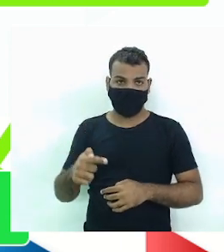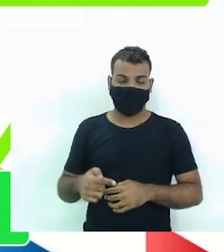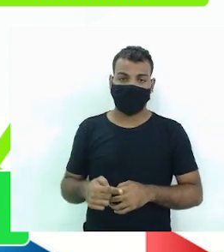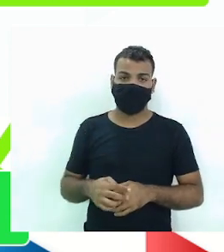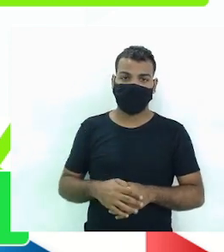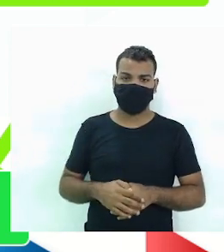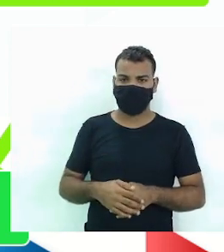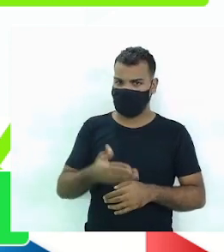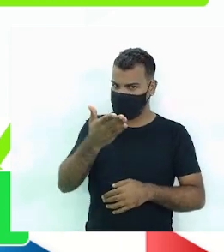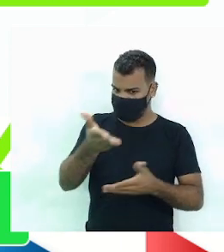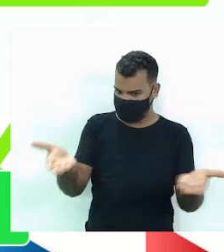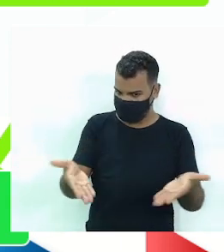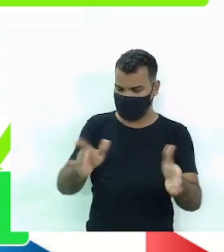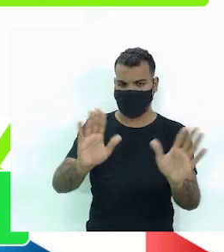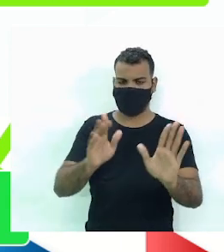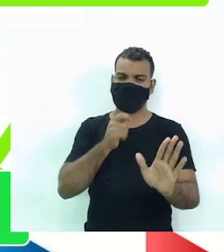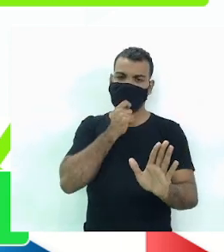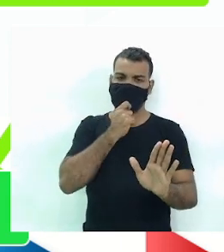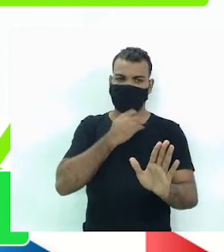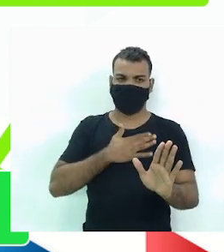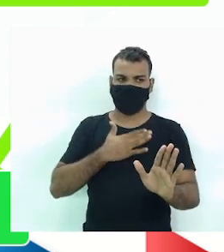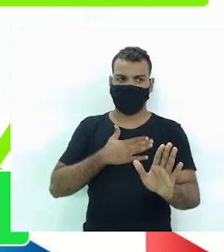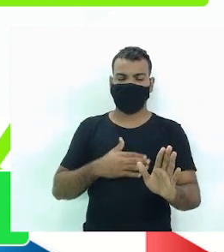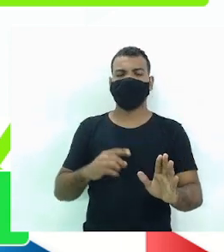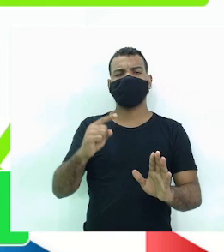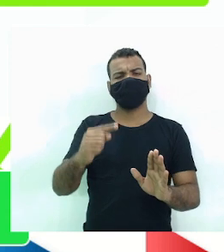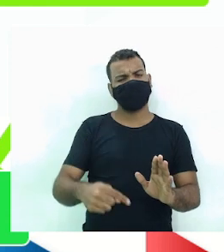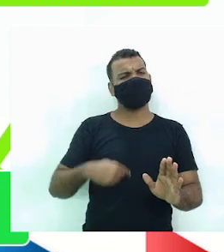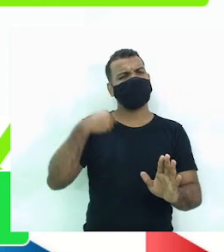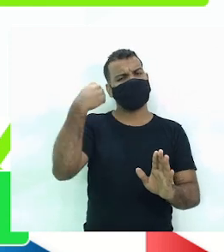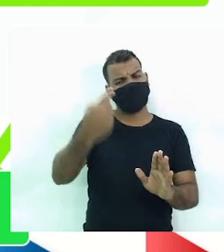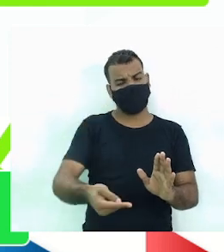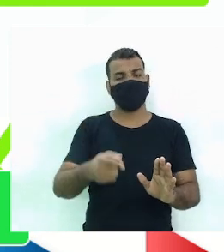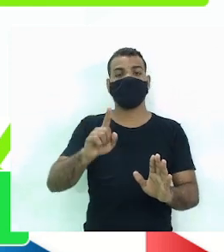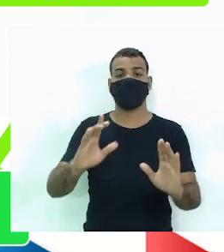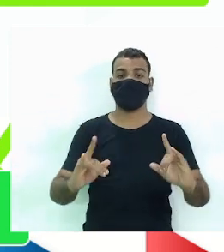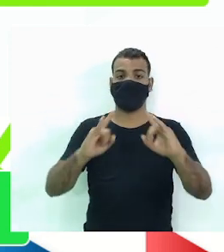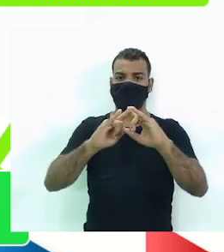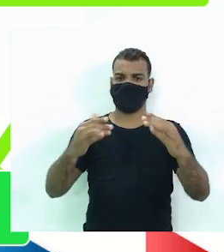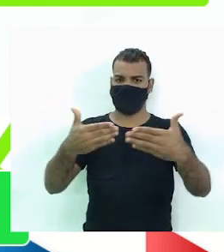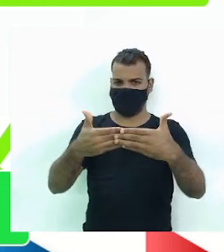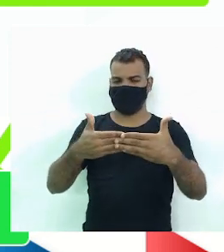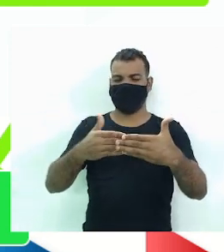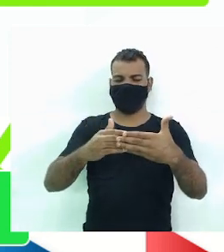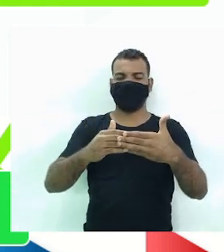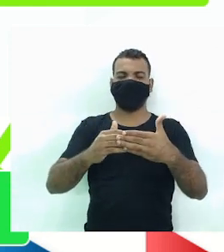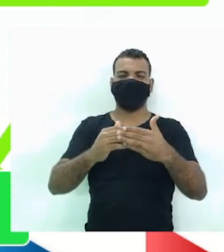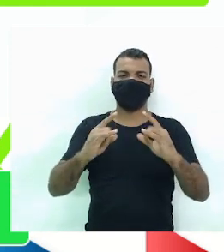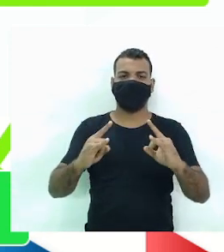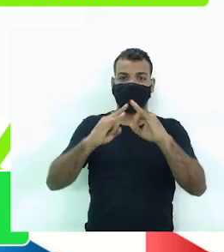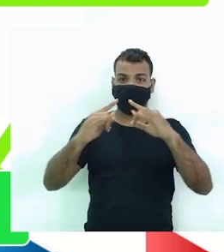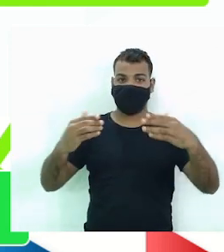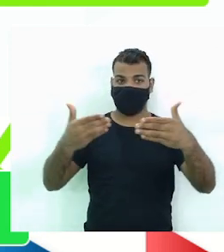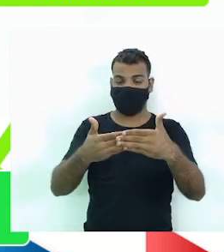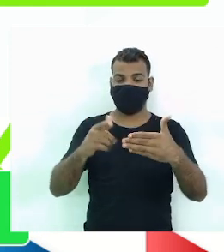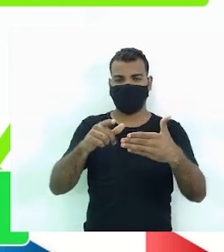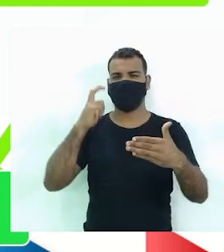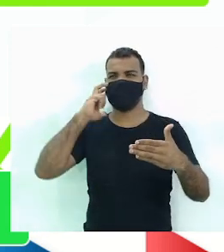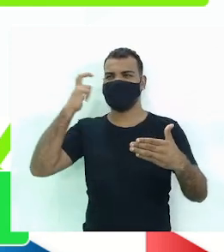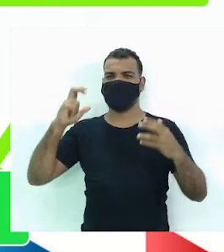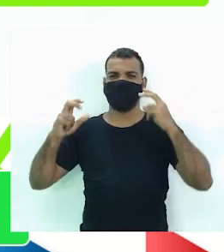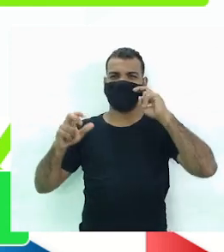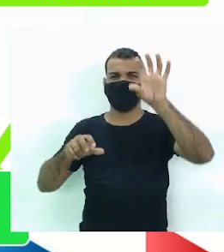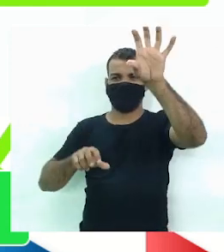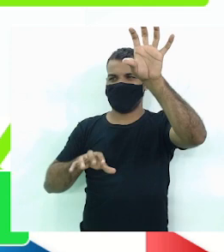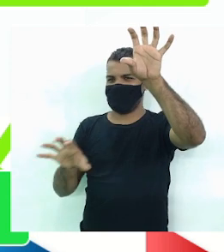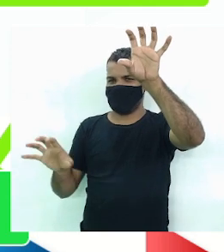não é para vocês agora. Depois eu vou ter o feudalismo. Feudalismo é essa junção de culturas no